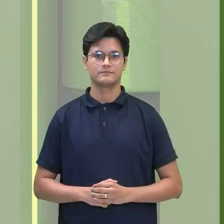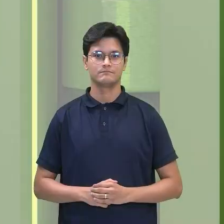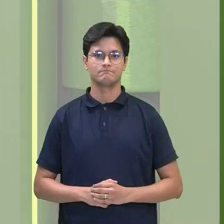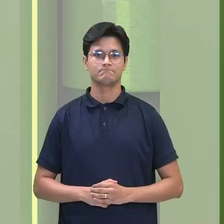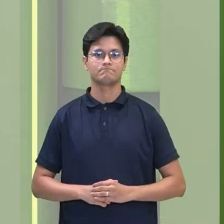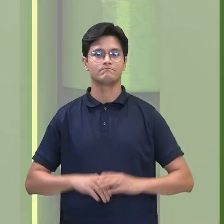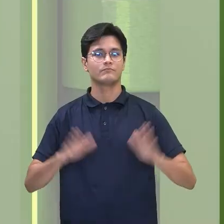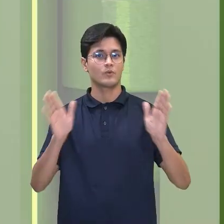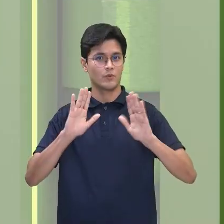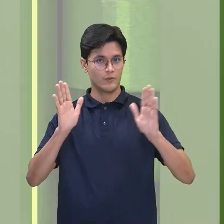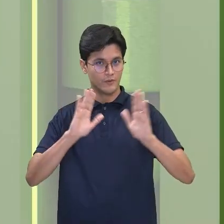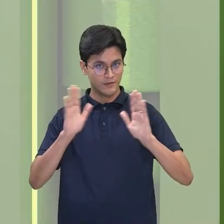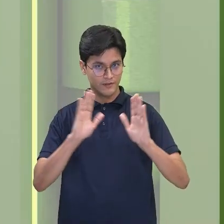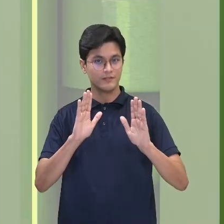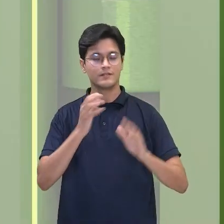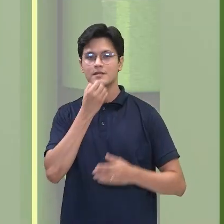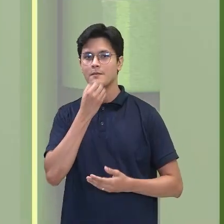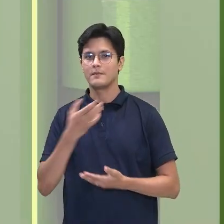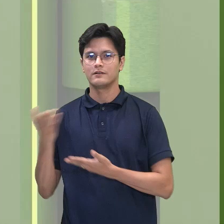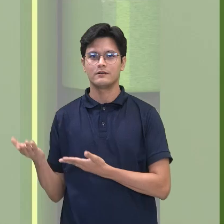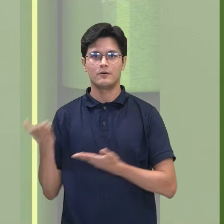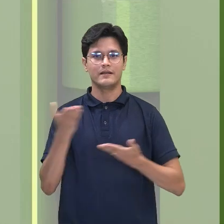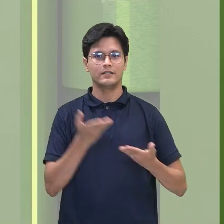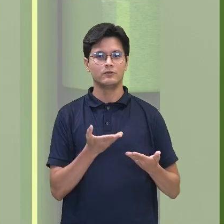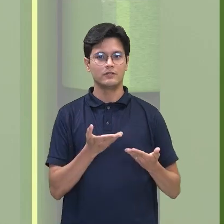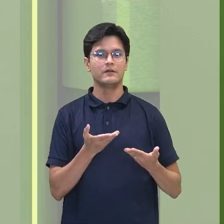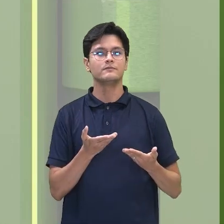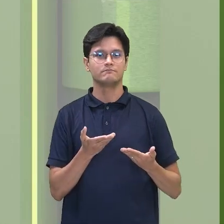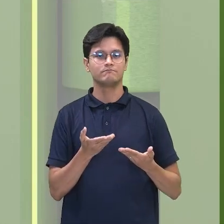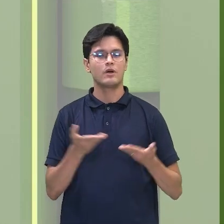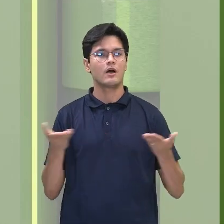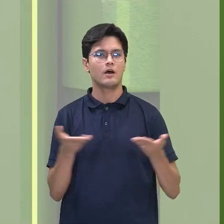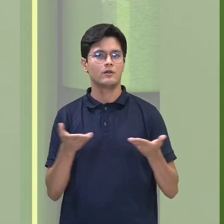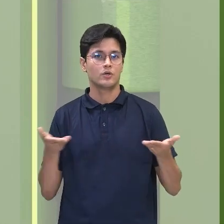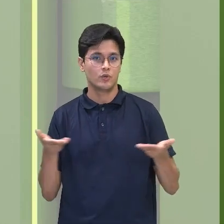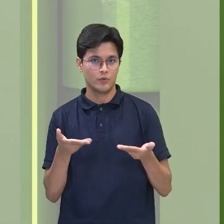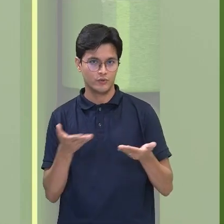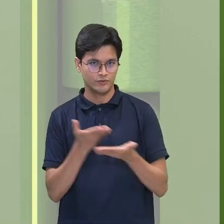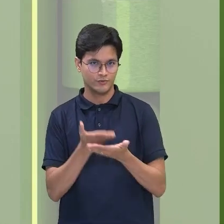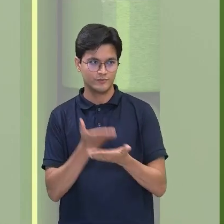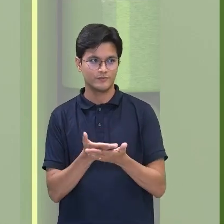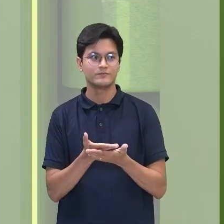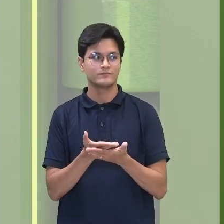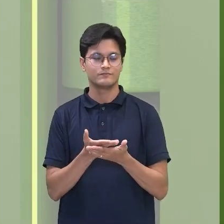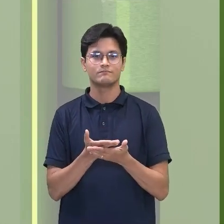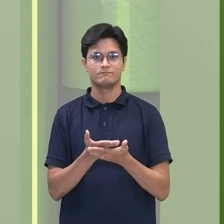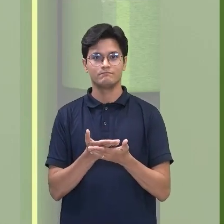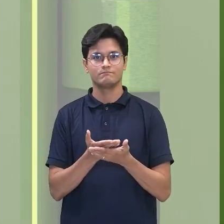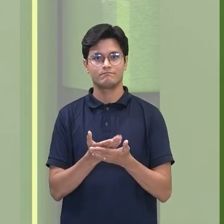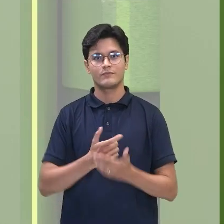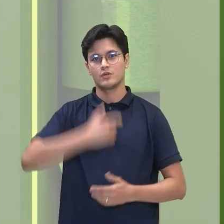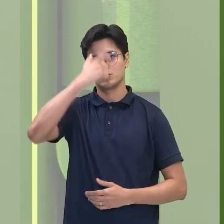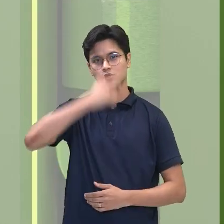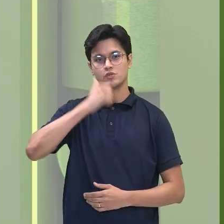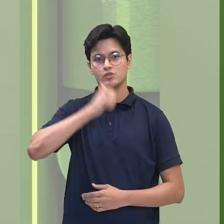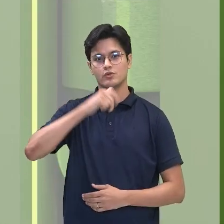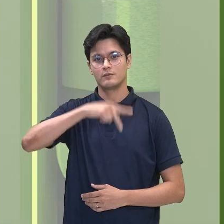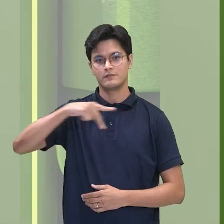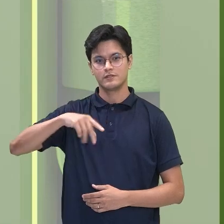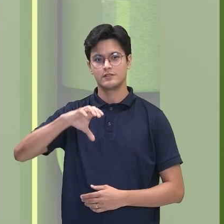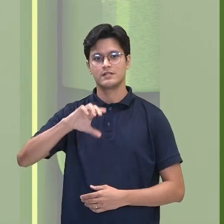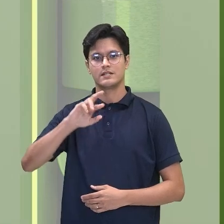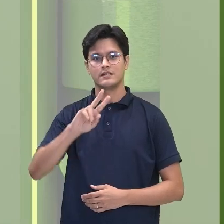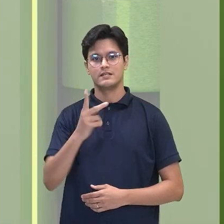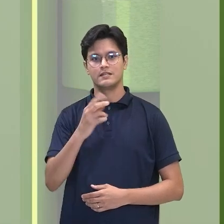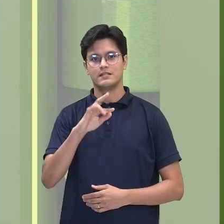Olá, como vão todos? Sejam muito bem-vindos à nossa aula de Biologia. Eu sou a professora Cristiane Oliveira